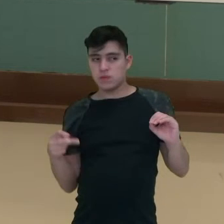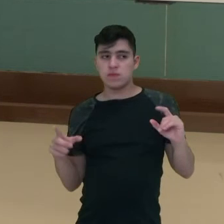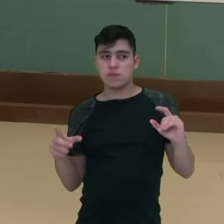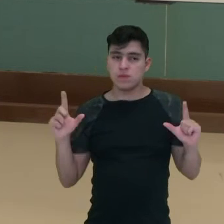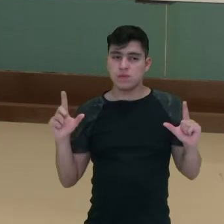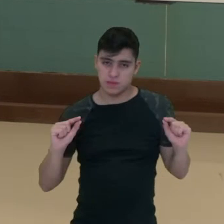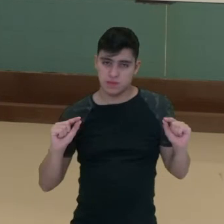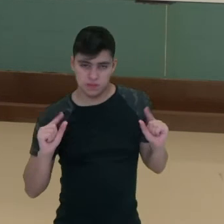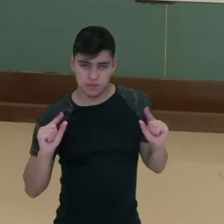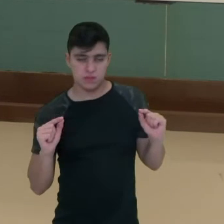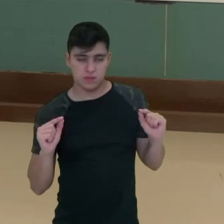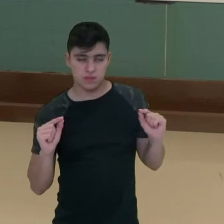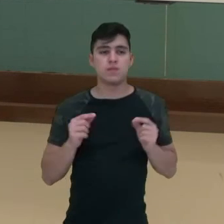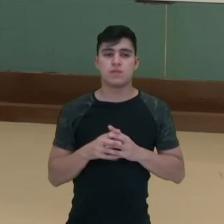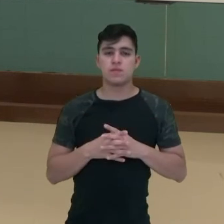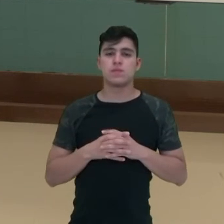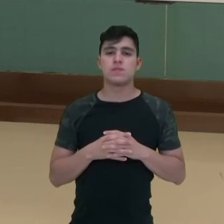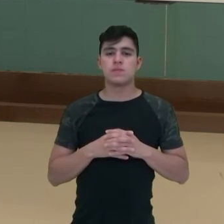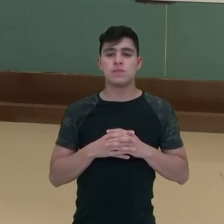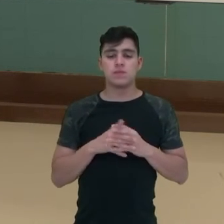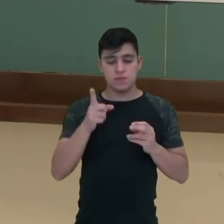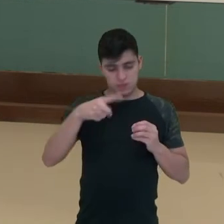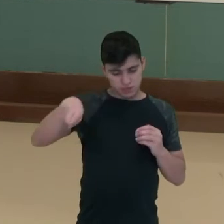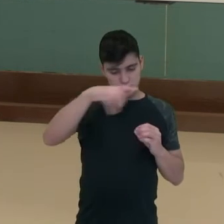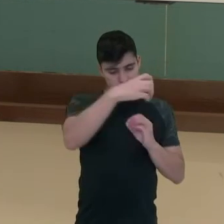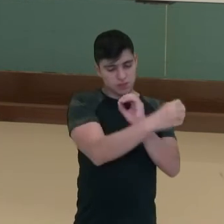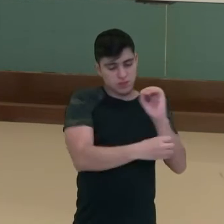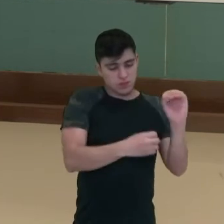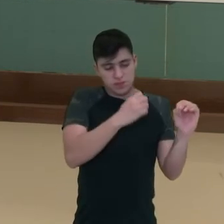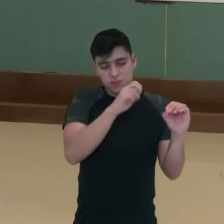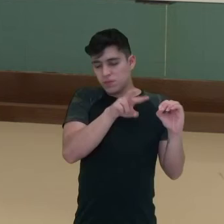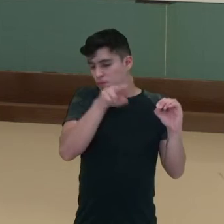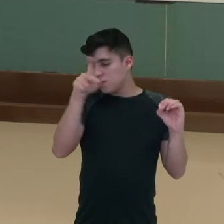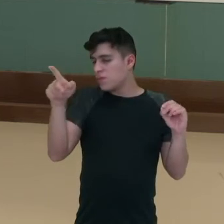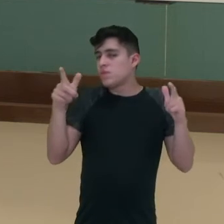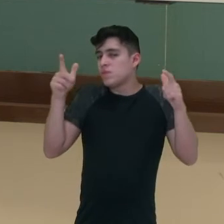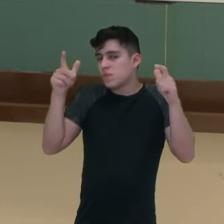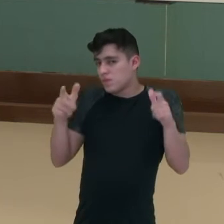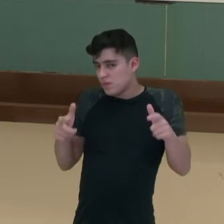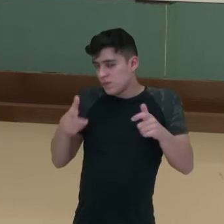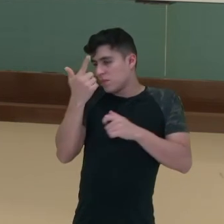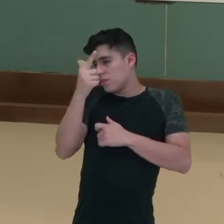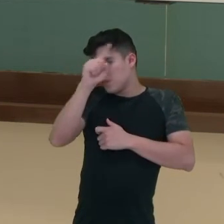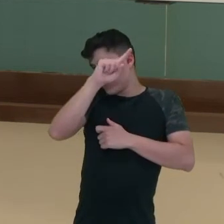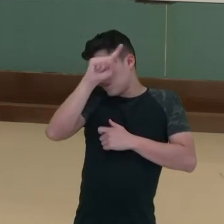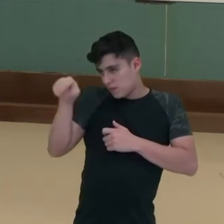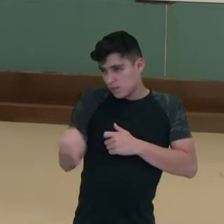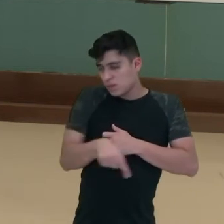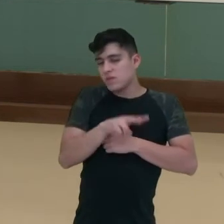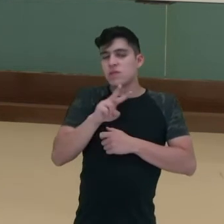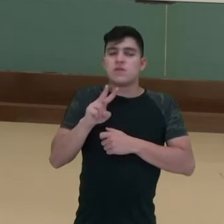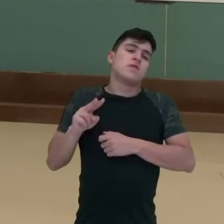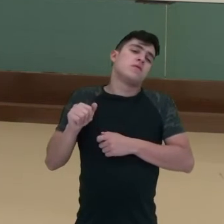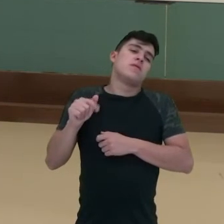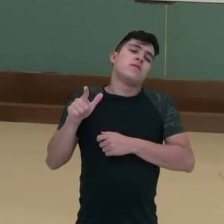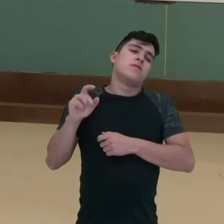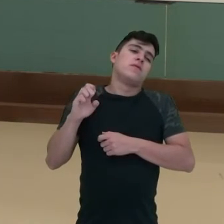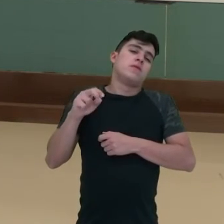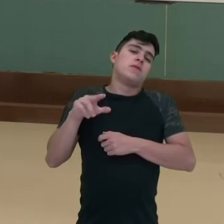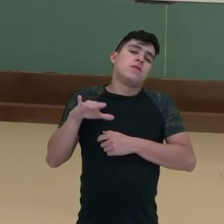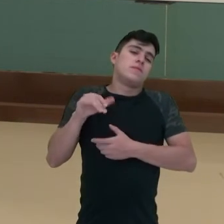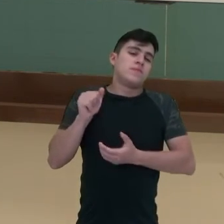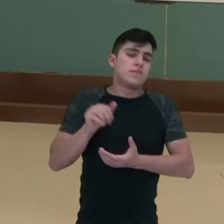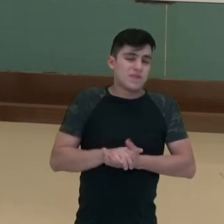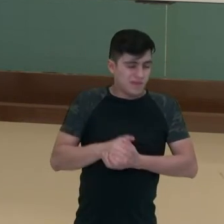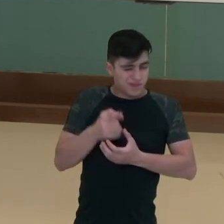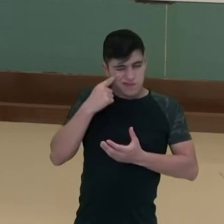De elétrons. E esses elétrons são compartilhados aonde? Na última camada de valência.